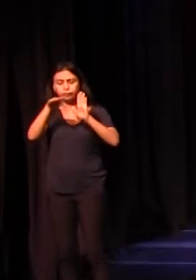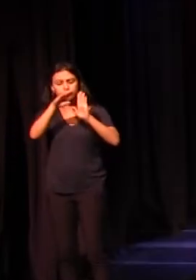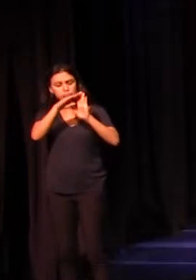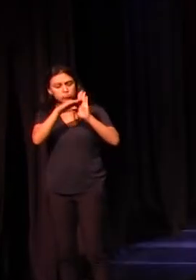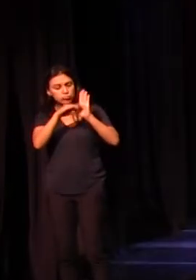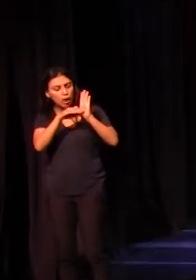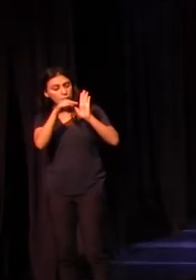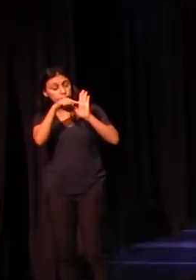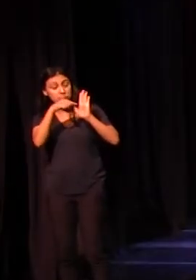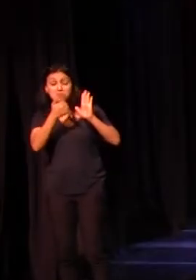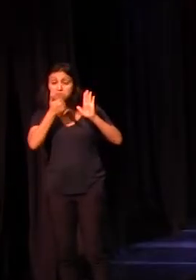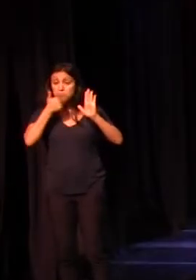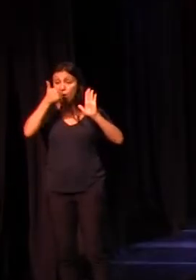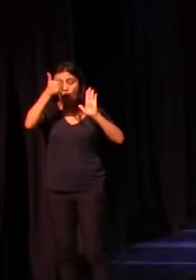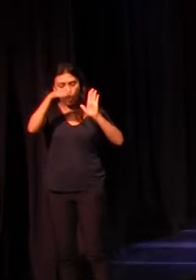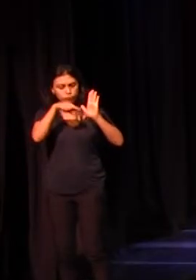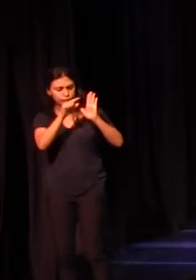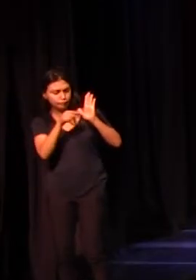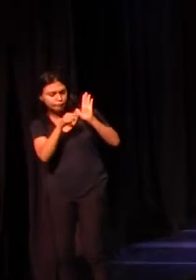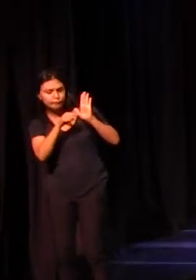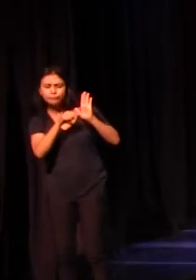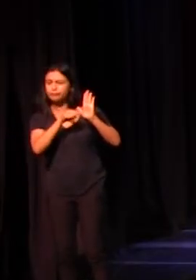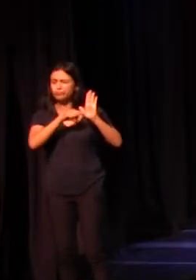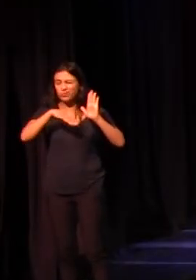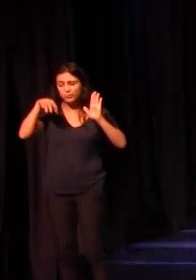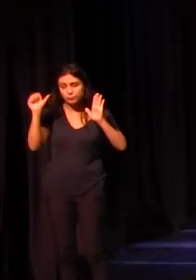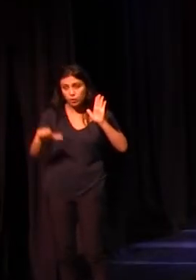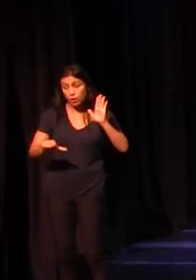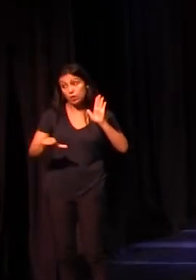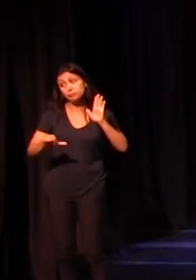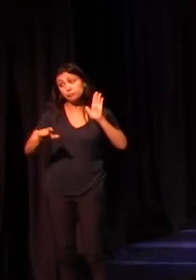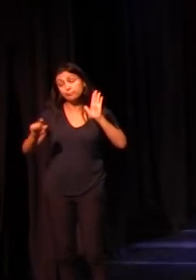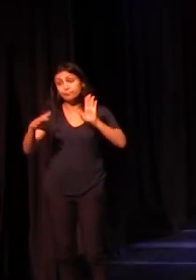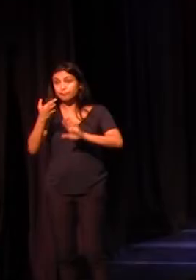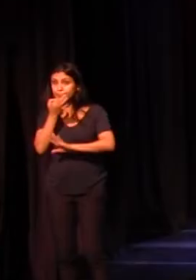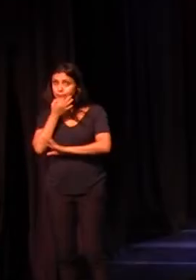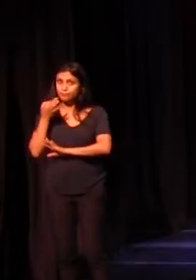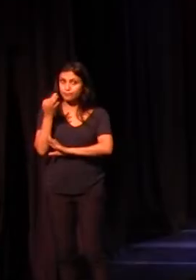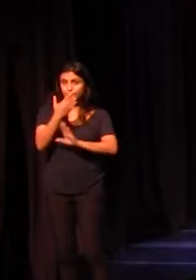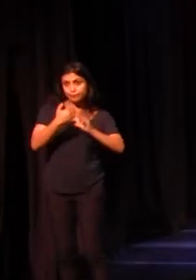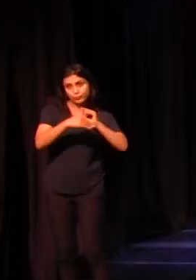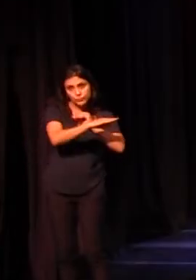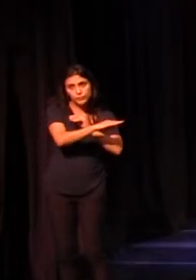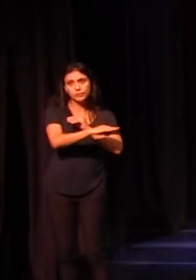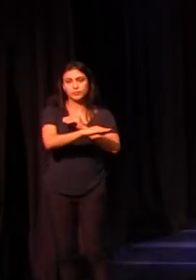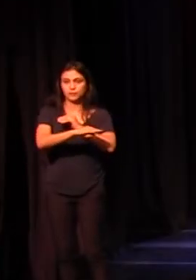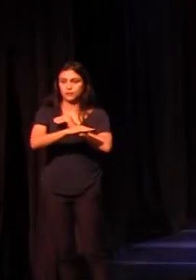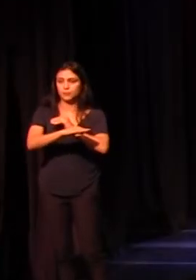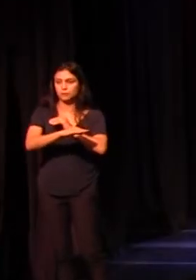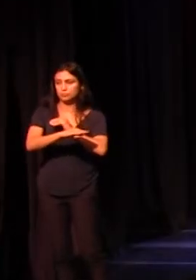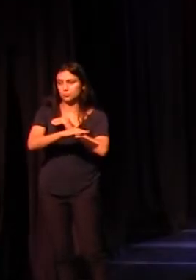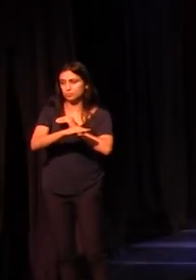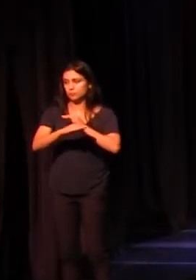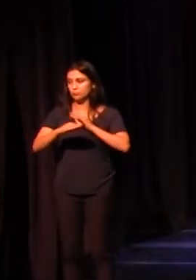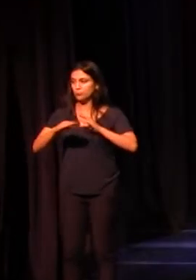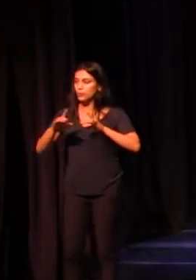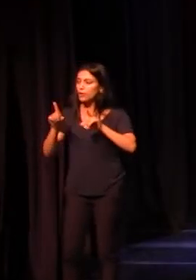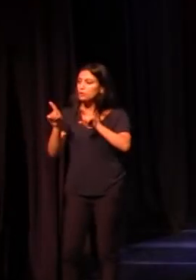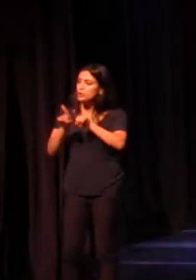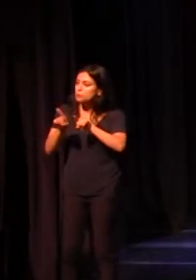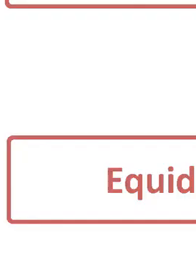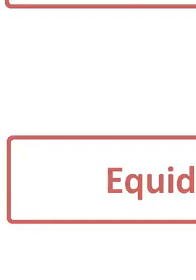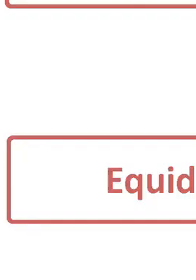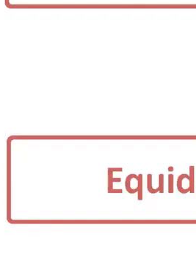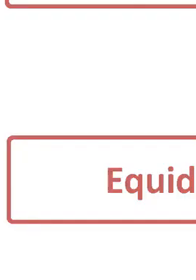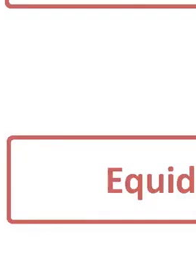currículo. Tá? E aqui eu trago um pouquinho dos conceitos orientadores que nós temos dentro desse currículo, que é a